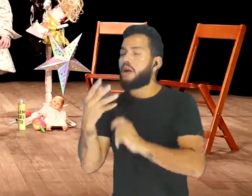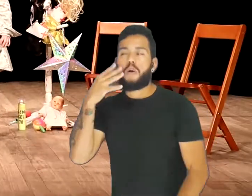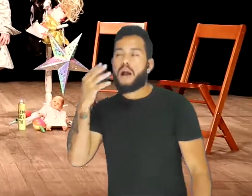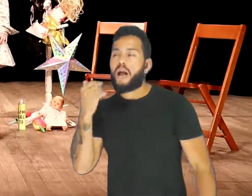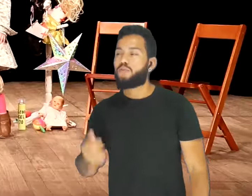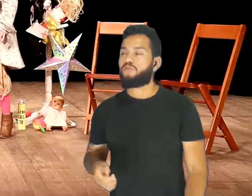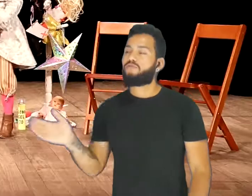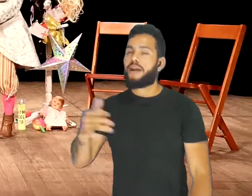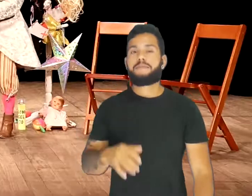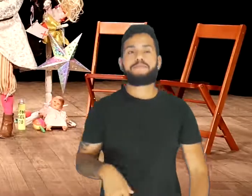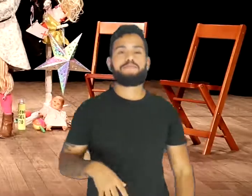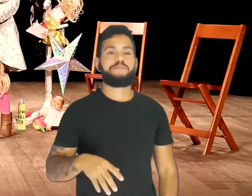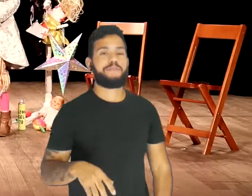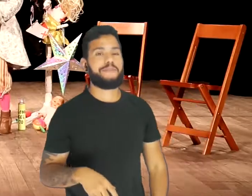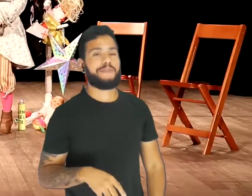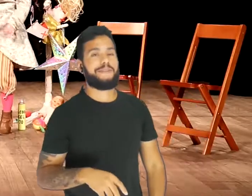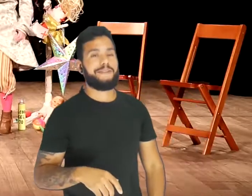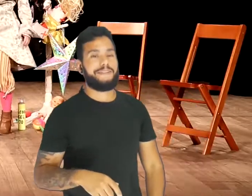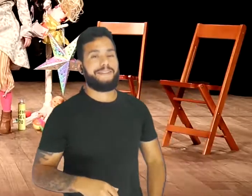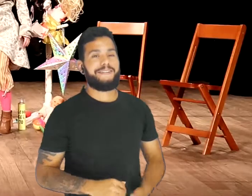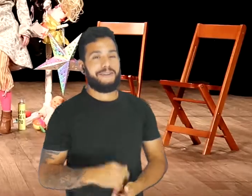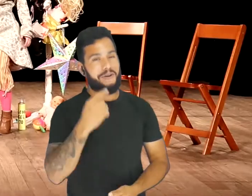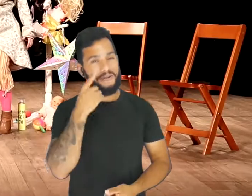vai imitar um gato agora. É um mico.